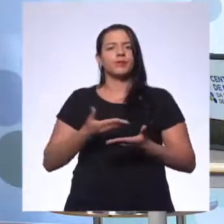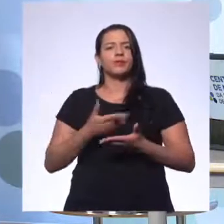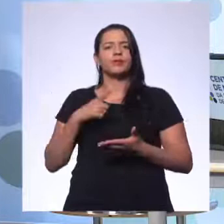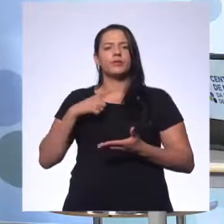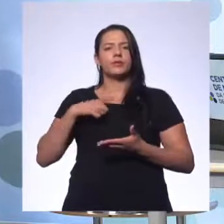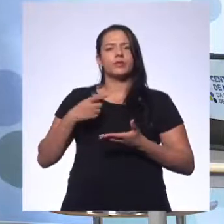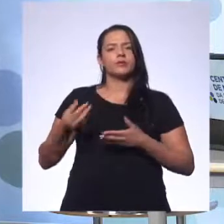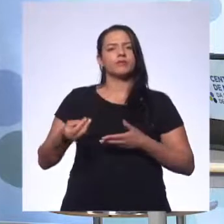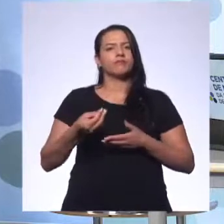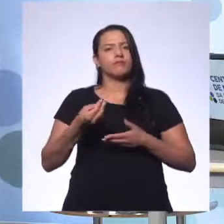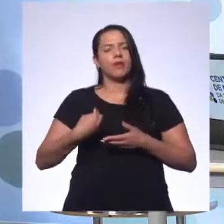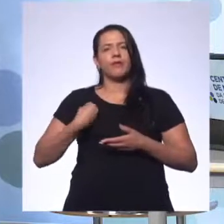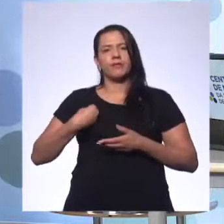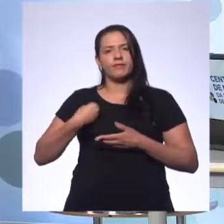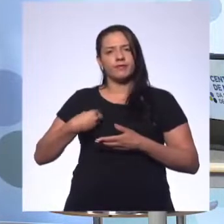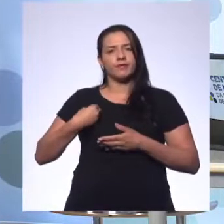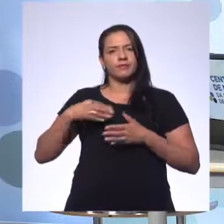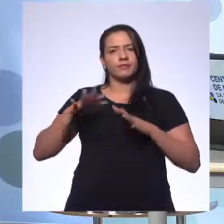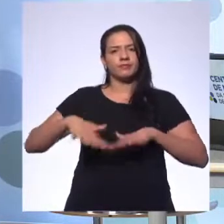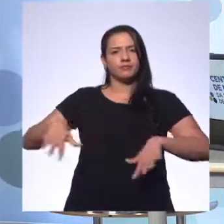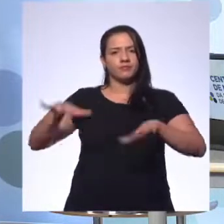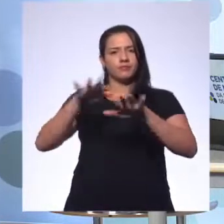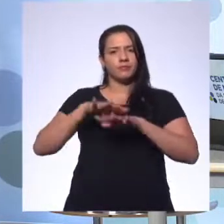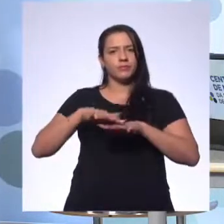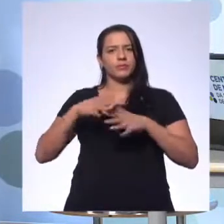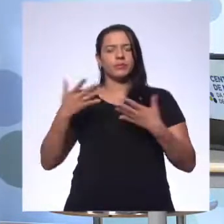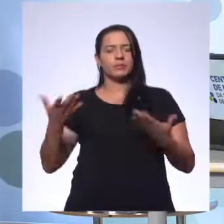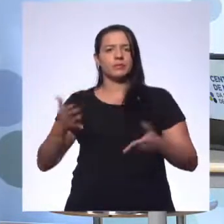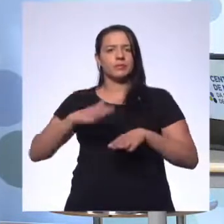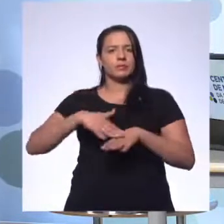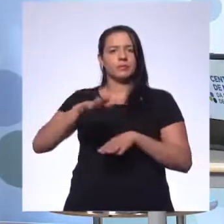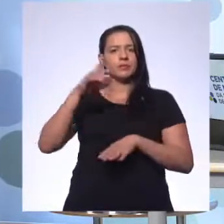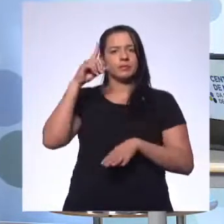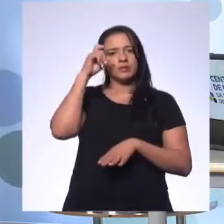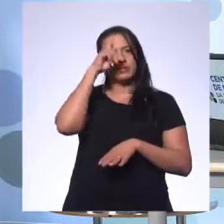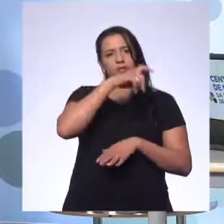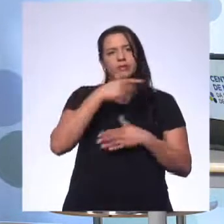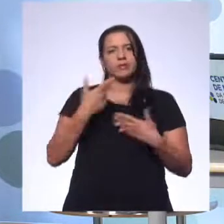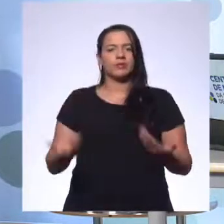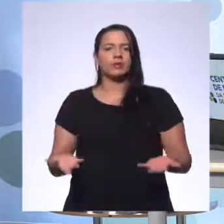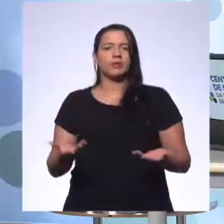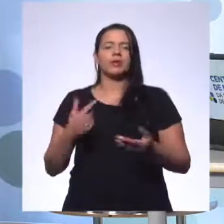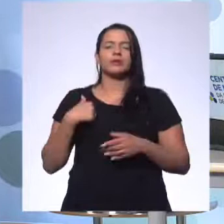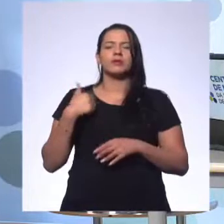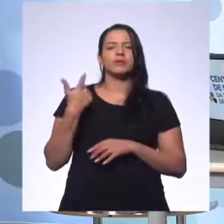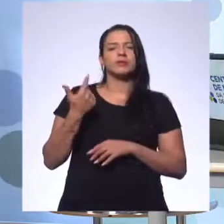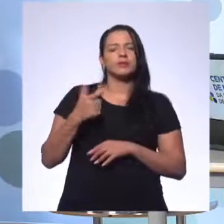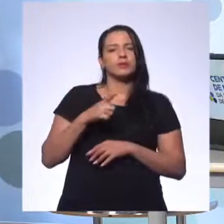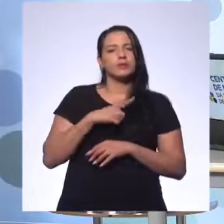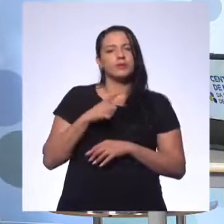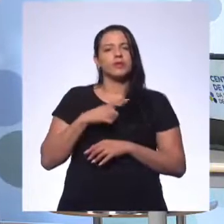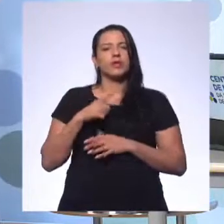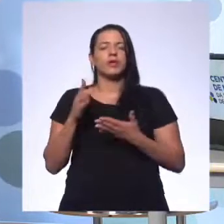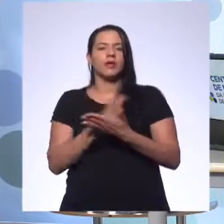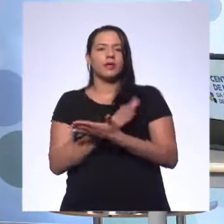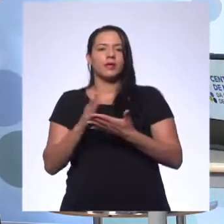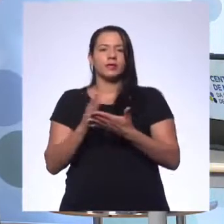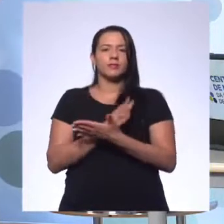vivem em regiões extremas, né, ou em relação ao substrato, em relação à disponibilidade de